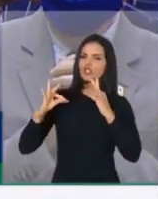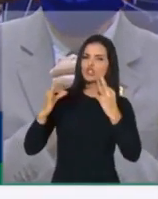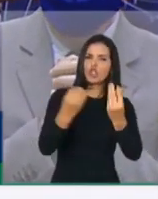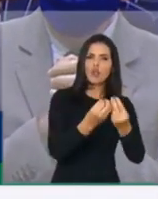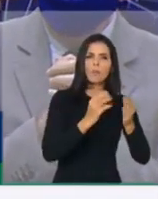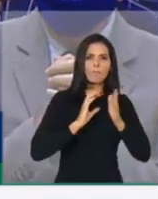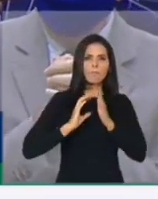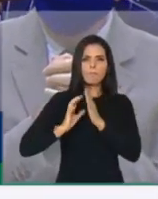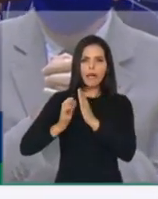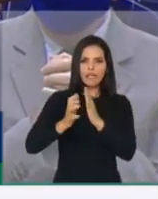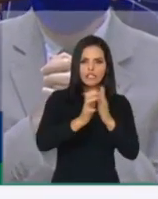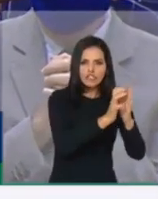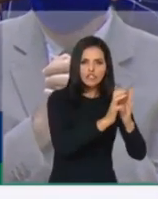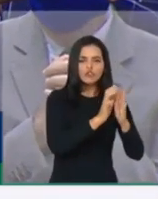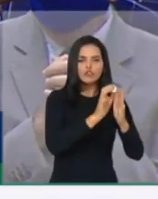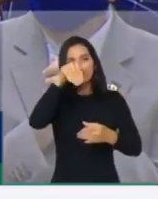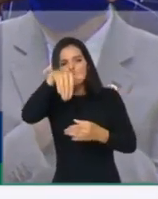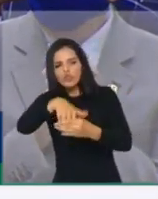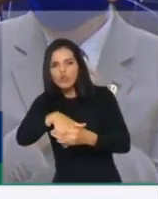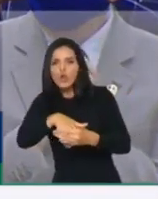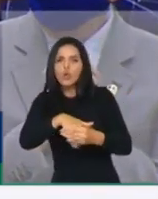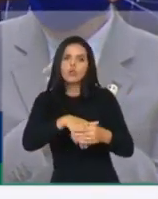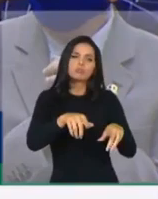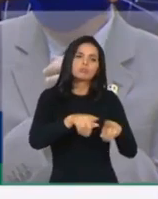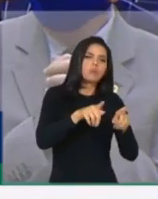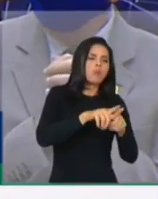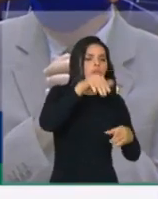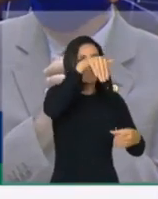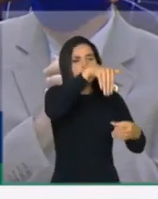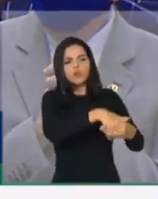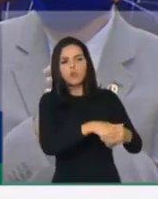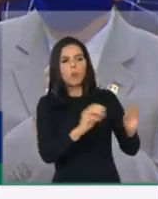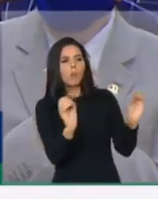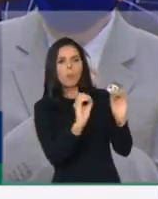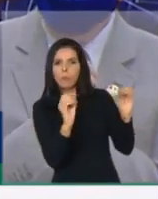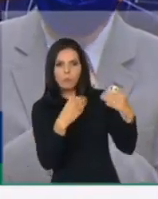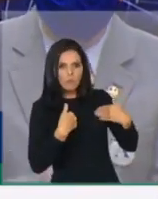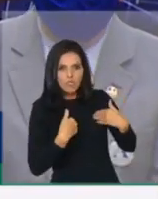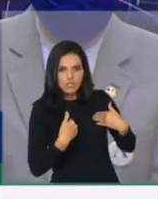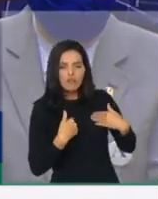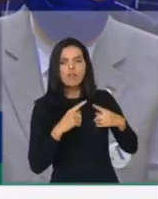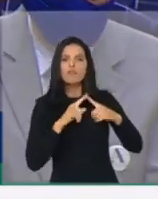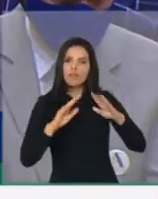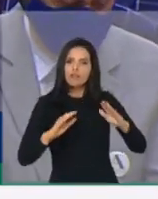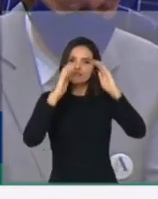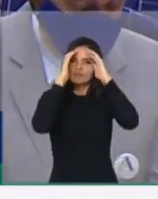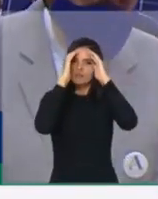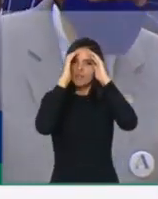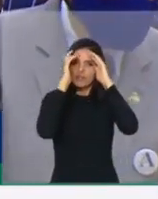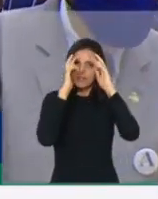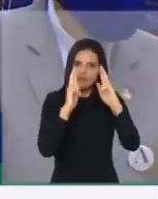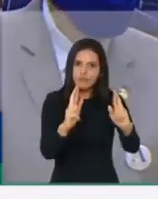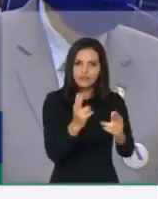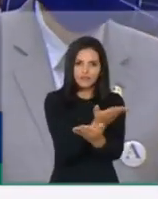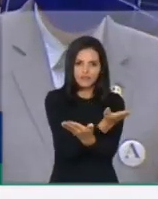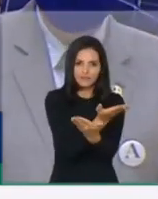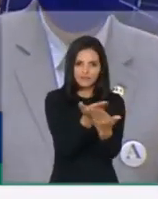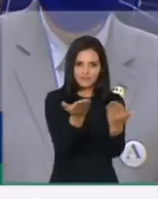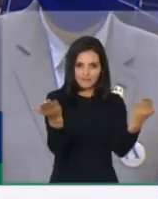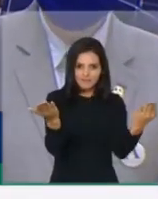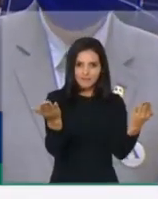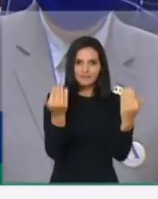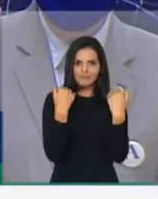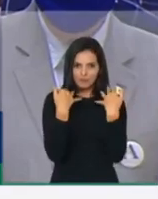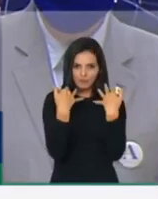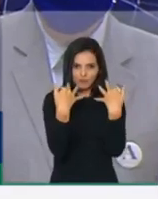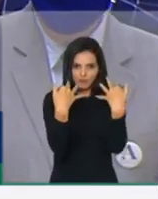aos que votaram e aos que não votaram em mim. É um gesto de respeito a este plenário, o